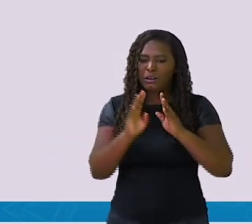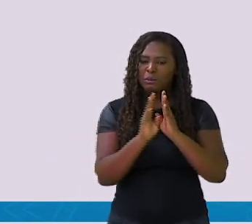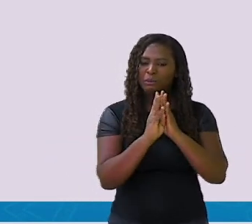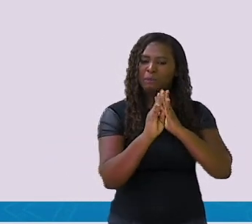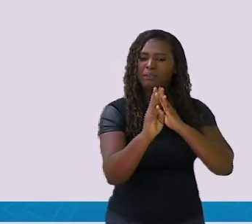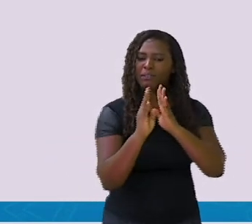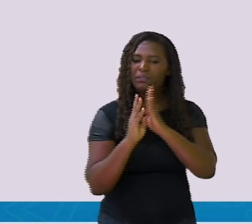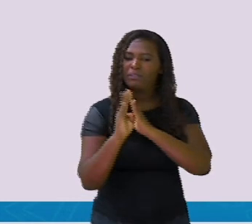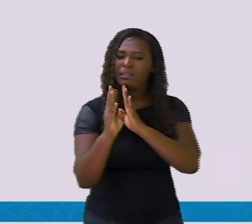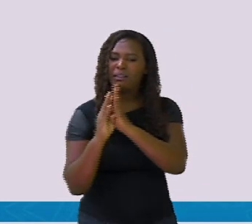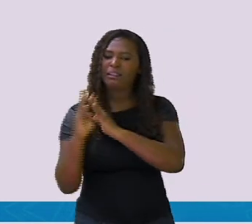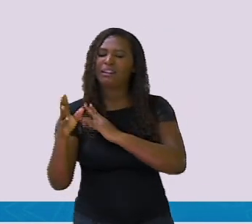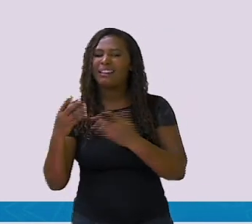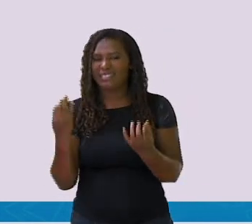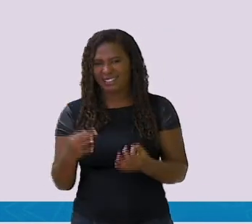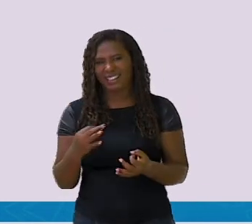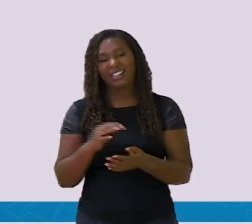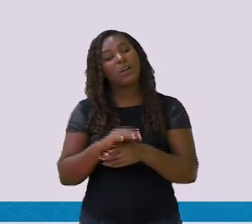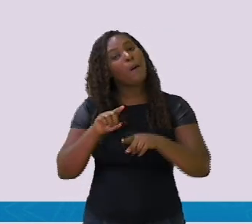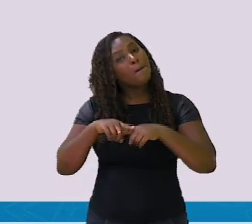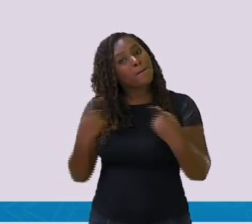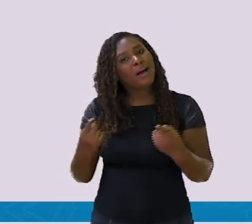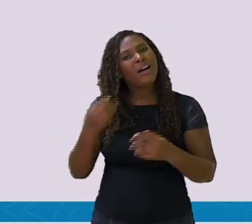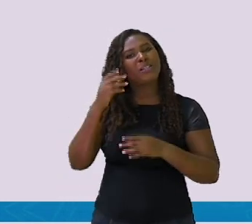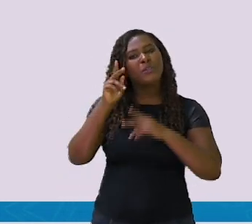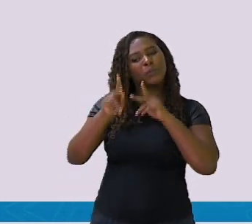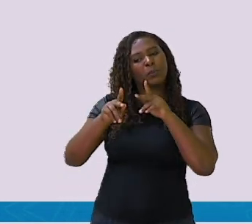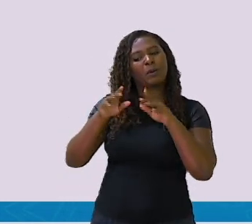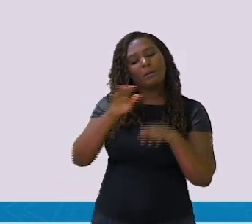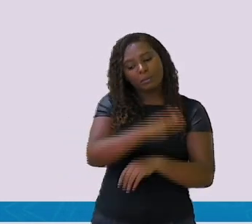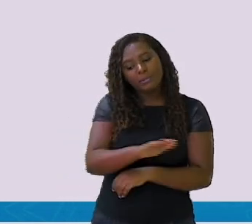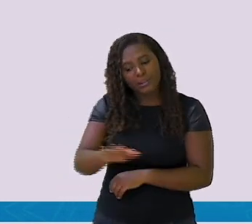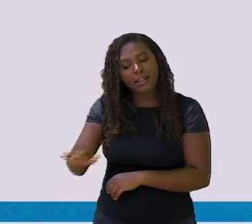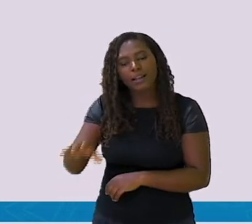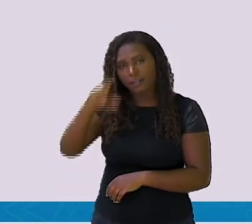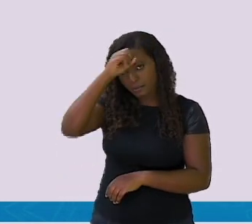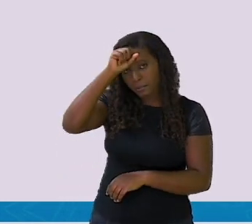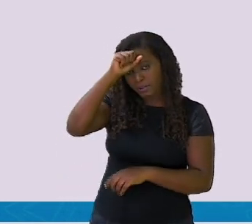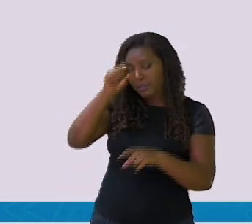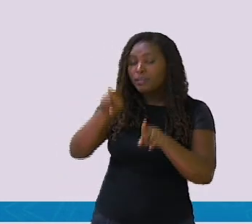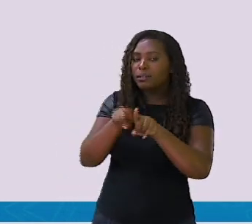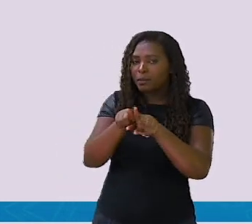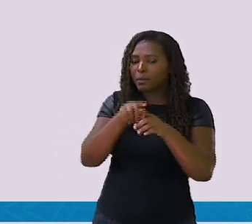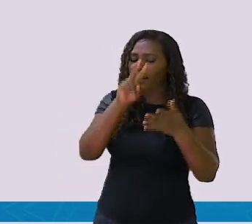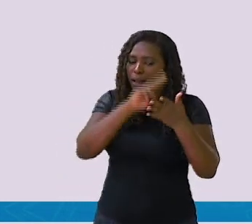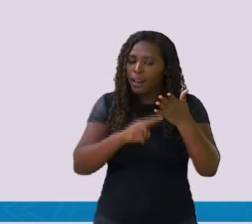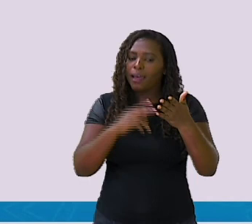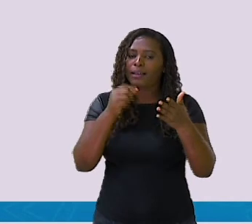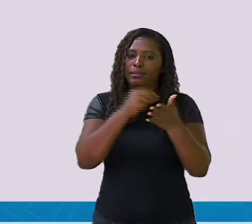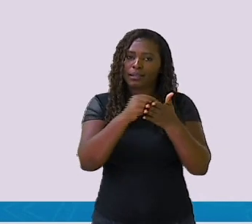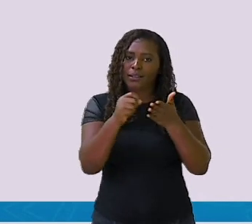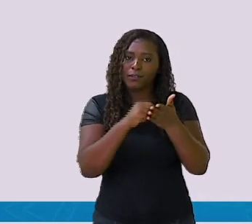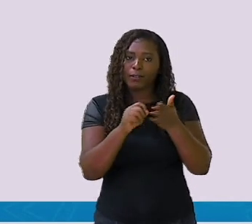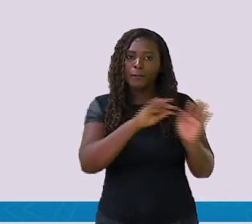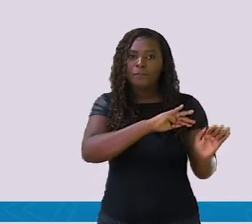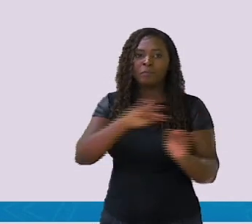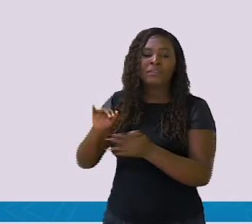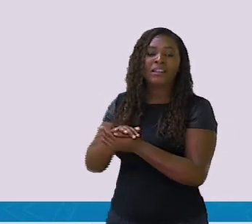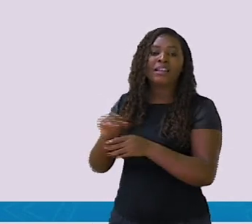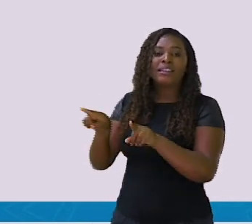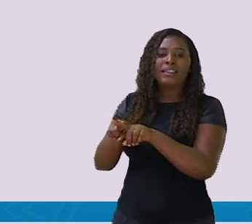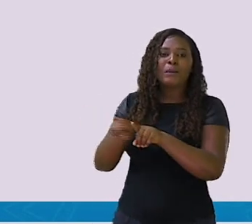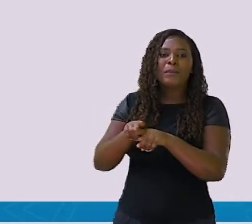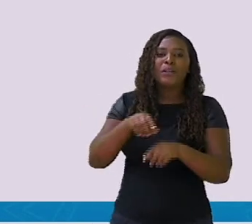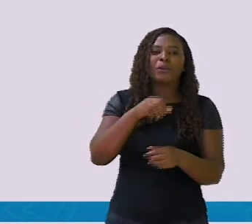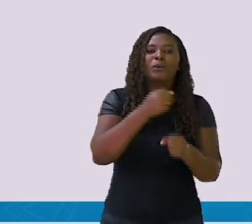Em 1808, Dom João VI funda a primeira faculdade do Brasil, a